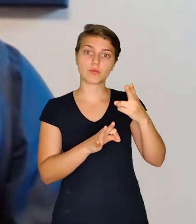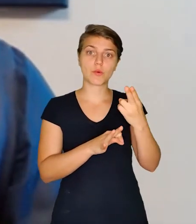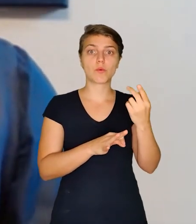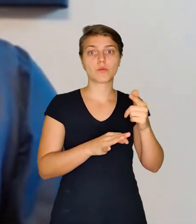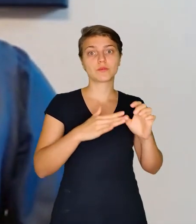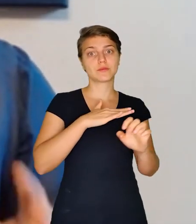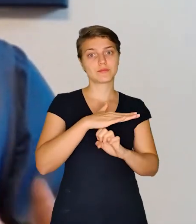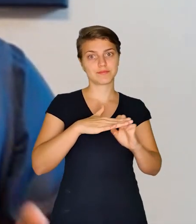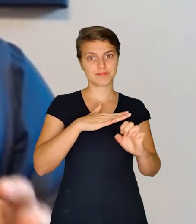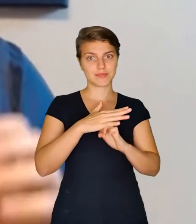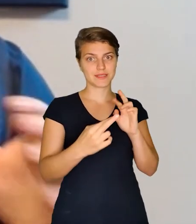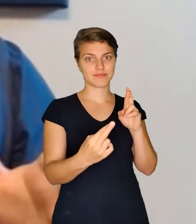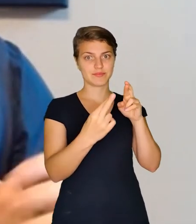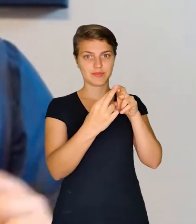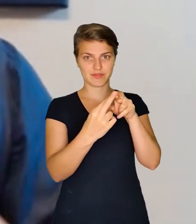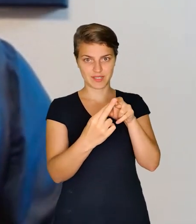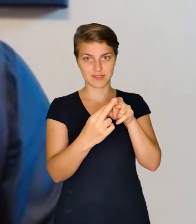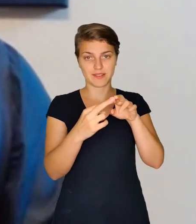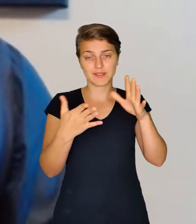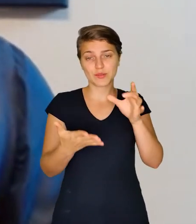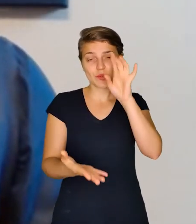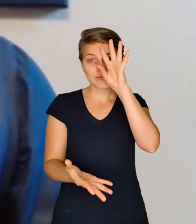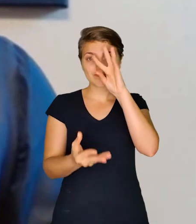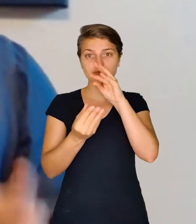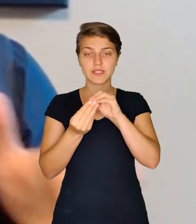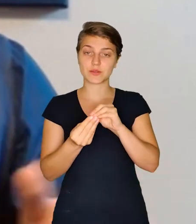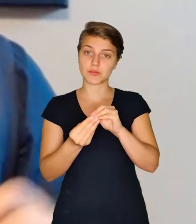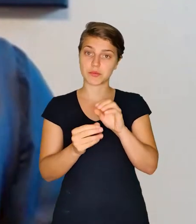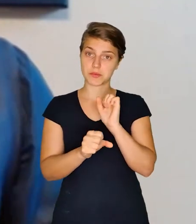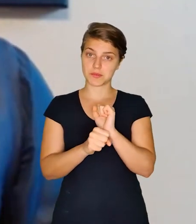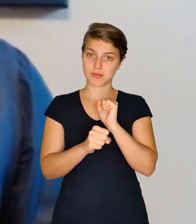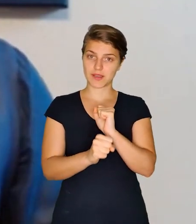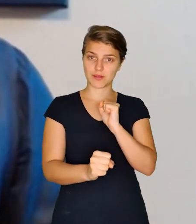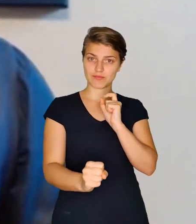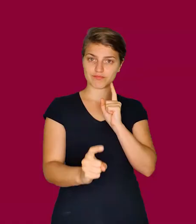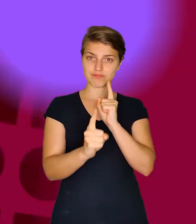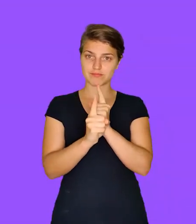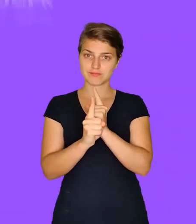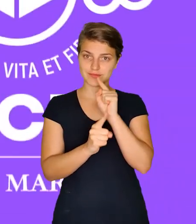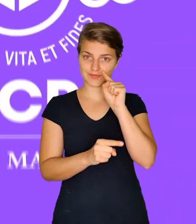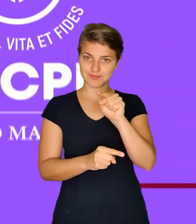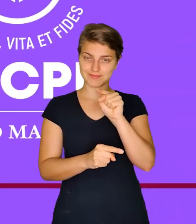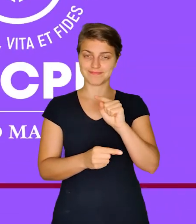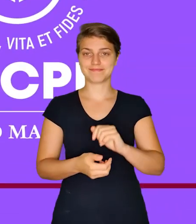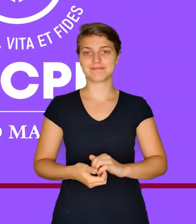Pessoal, esse é um pequeno resumo sobre o nosso curso. Espero vê-los em breve.